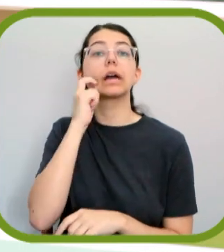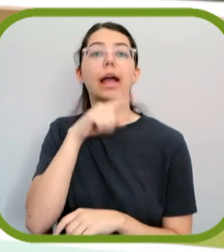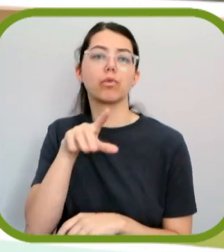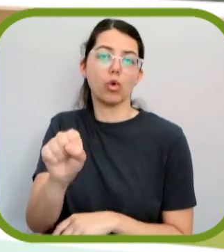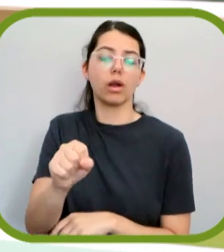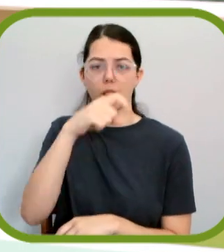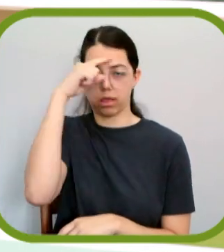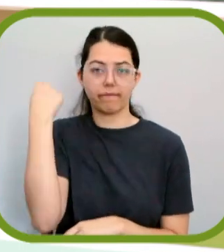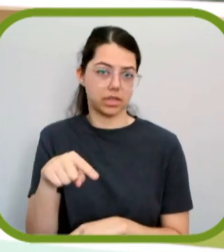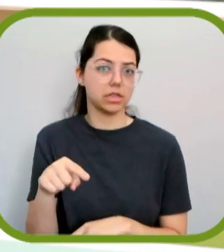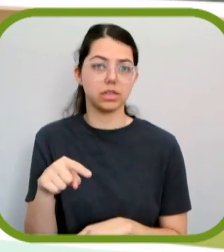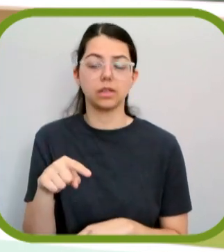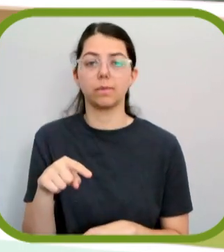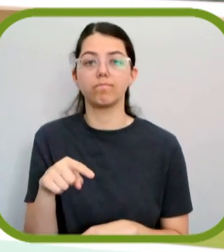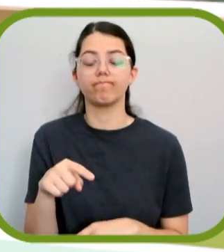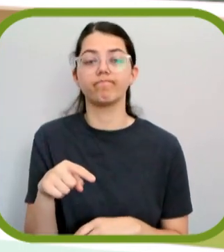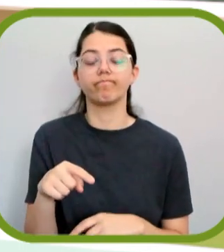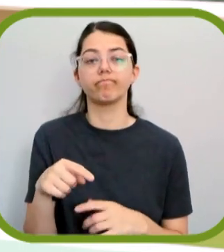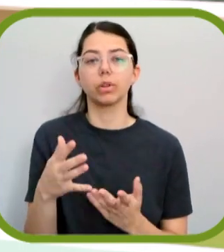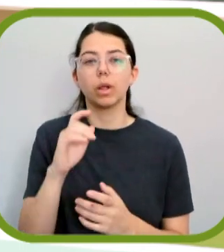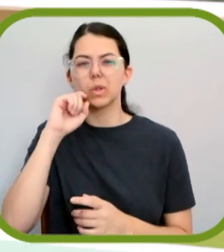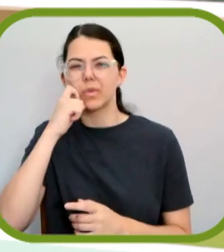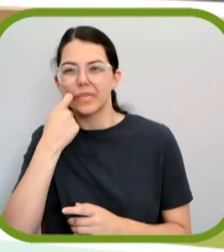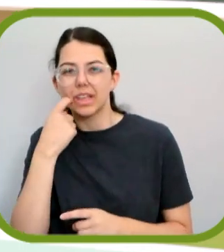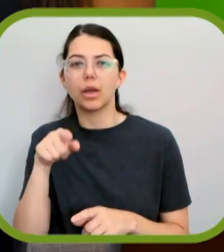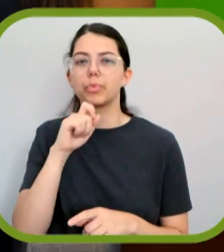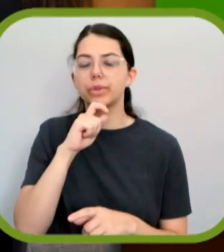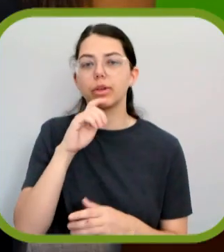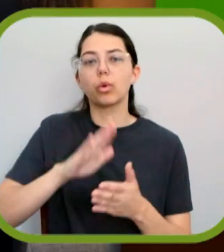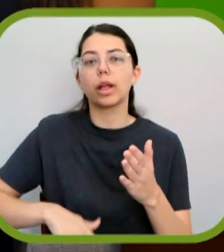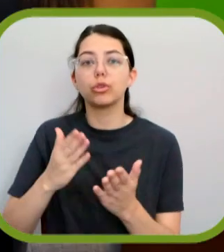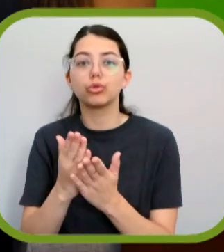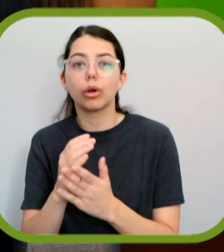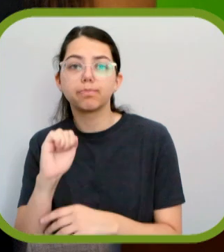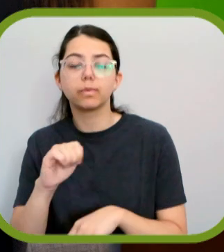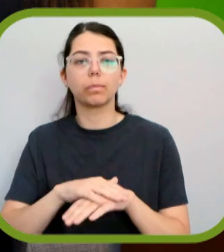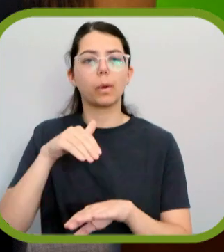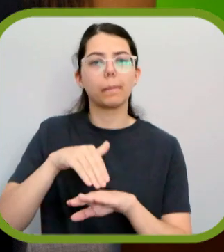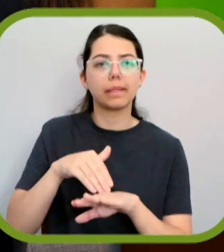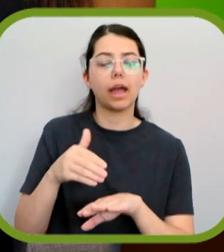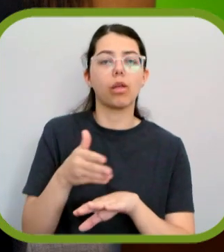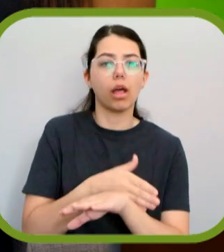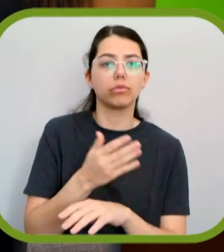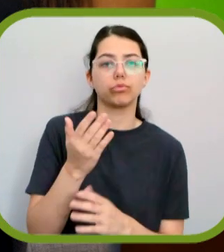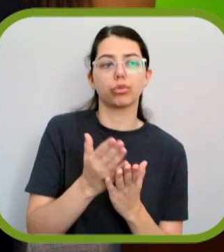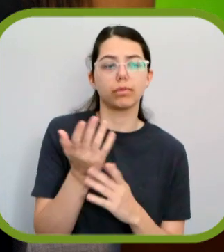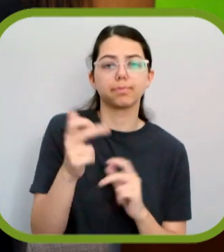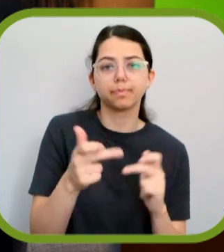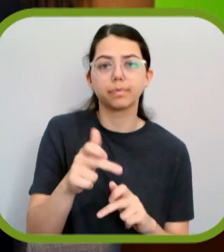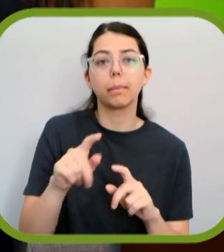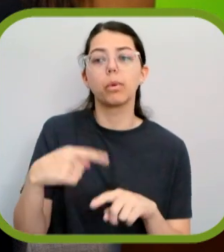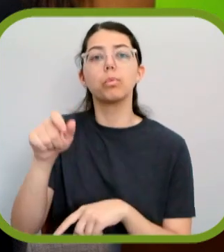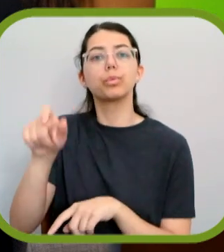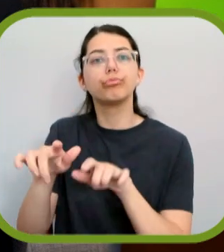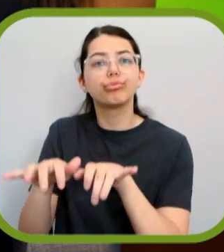muito difícil identificar o agressor. Portanto, logo aí, mesmo que haja alguma desconfiança que pode ser um colega da escola, por comentários que